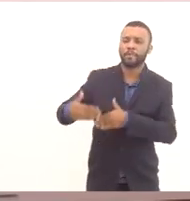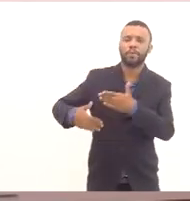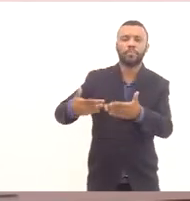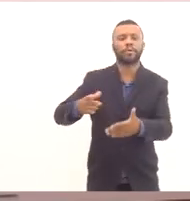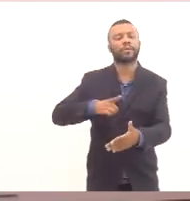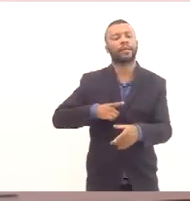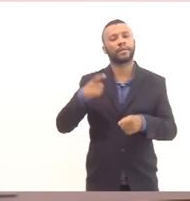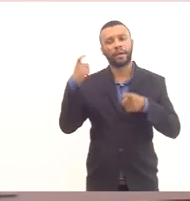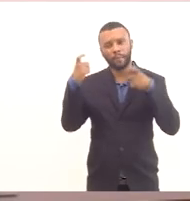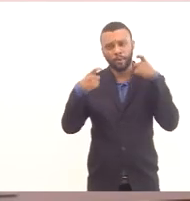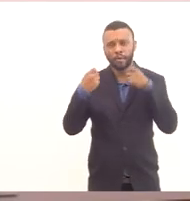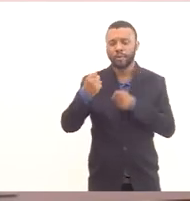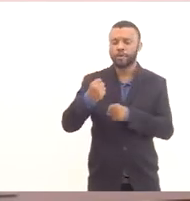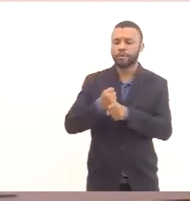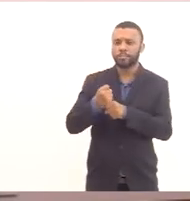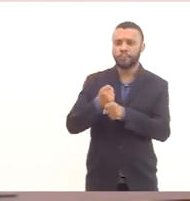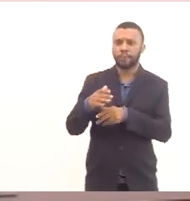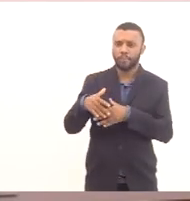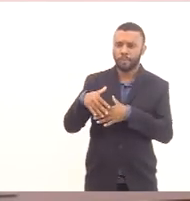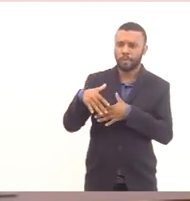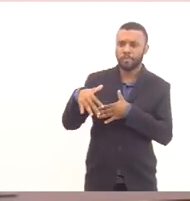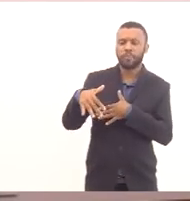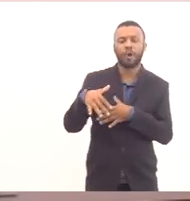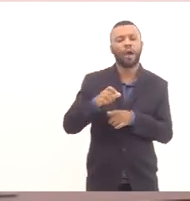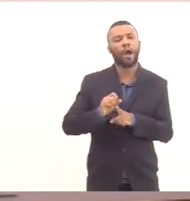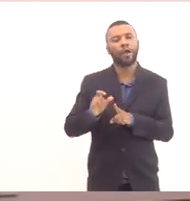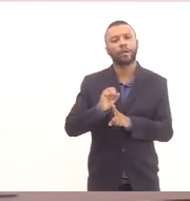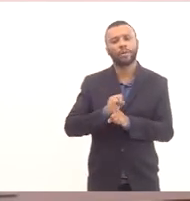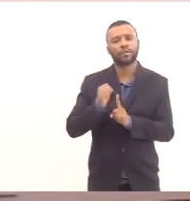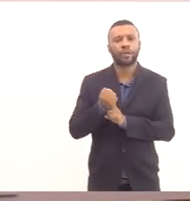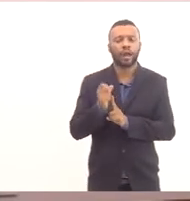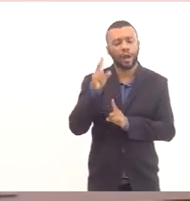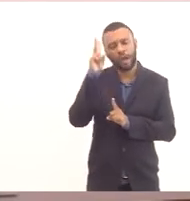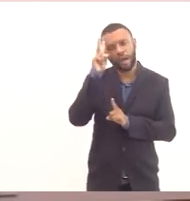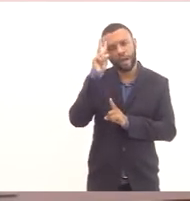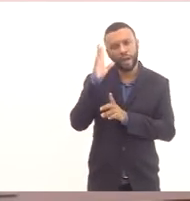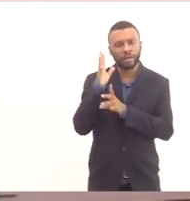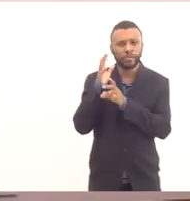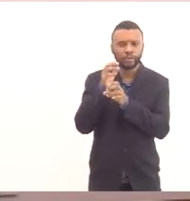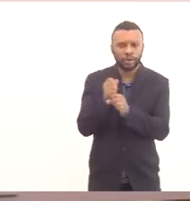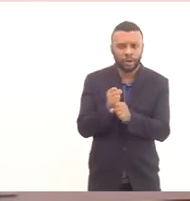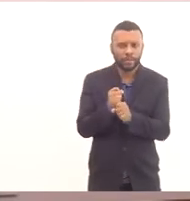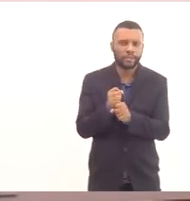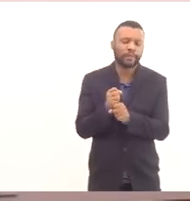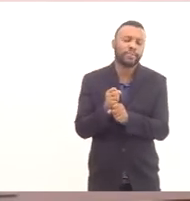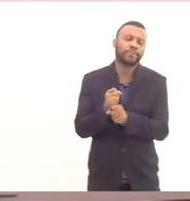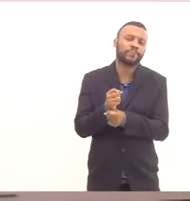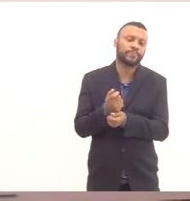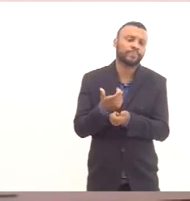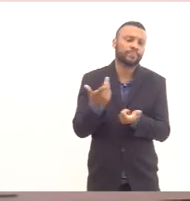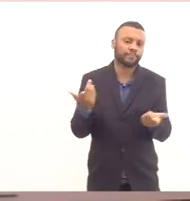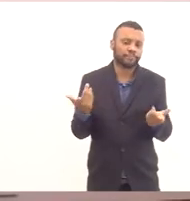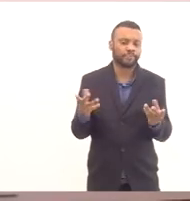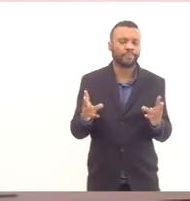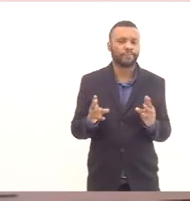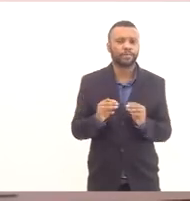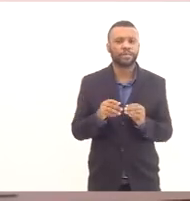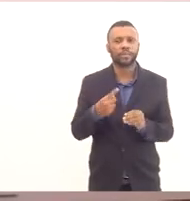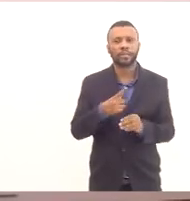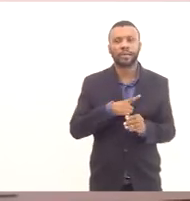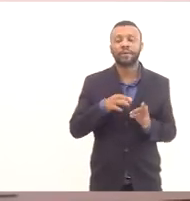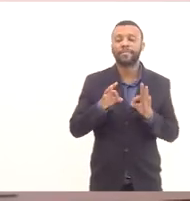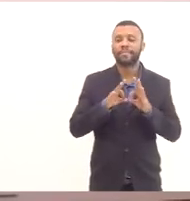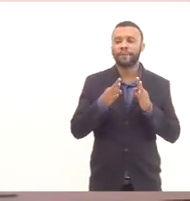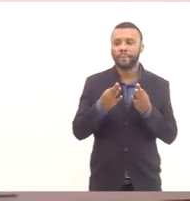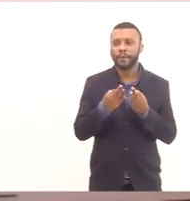preocupação ao longo dos anos aí porque o lugar social historicamente doutor Luciano retorno para chegar agora para você arrotar mais tempo a gente tem